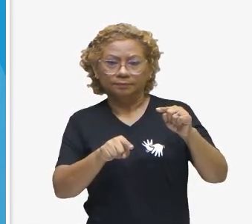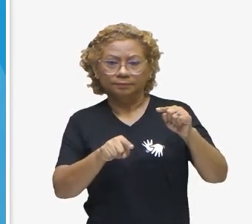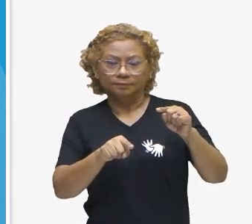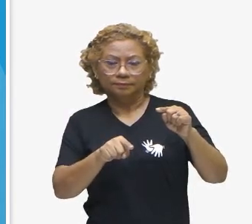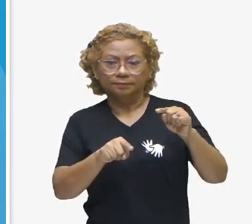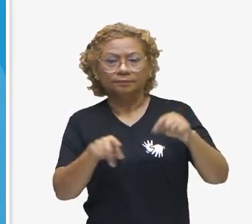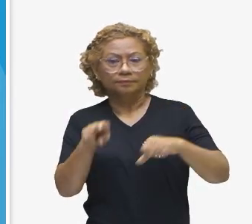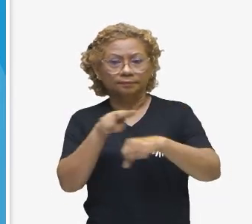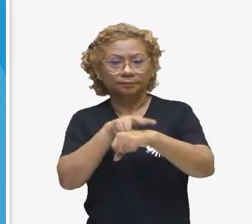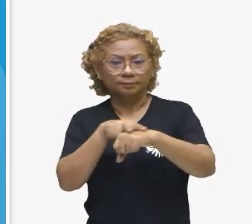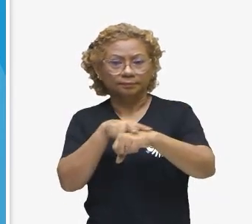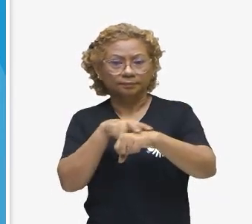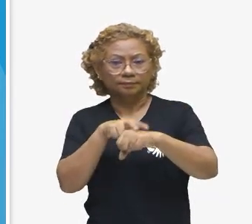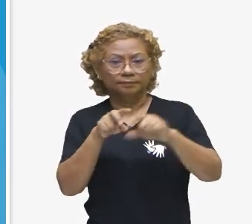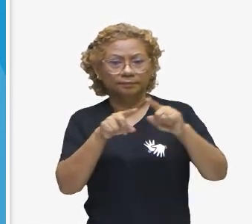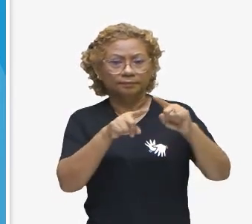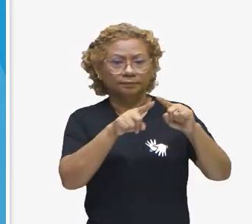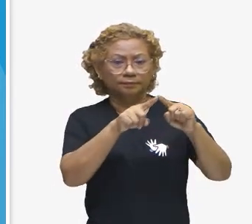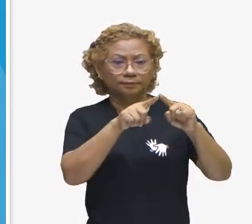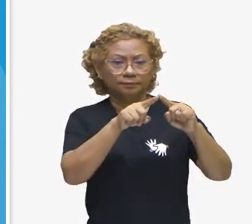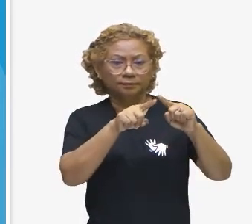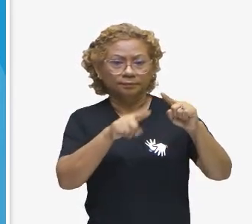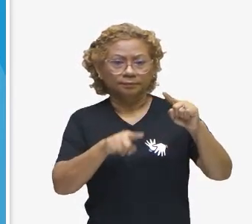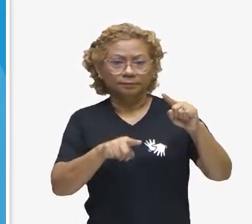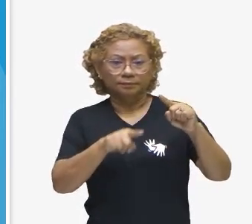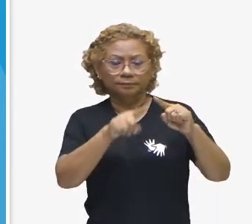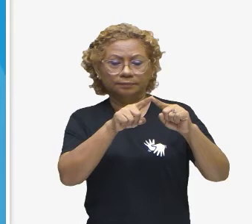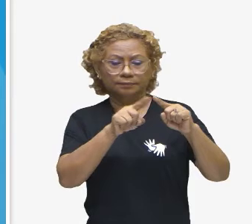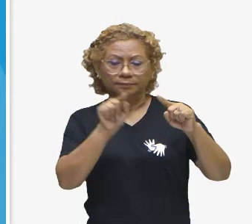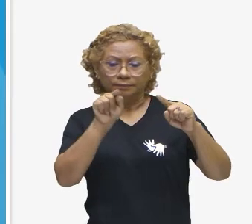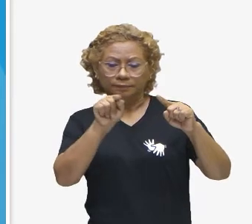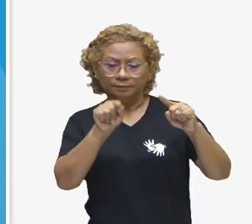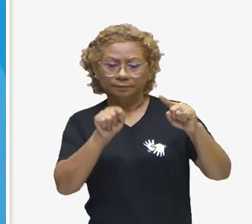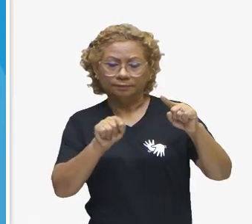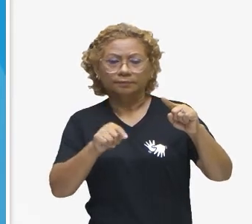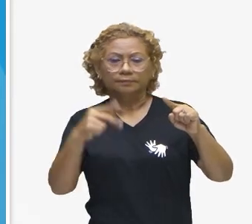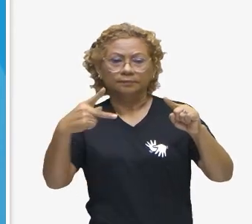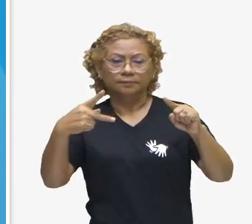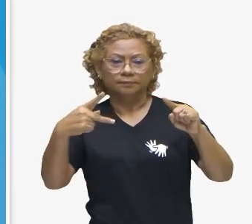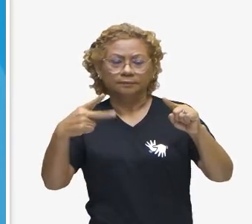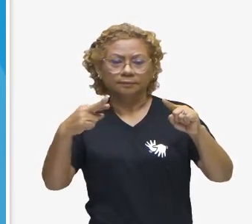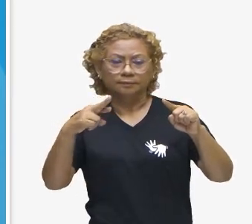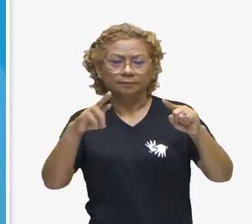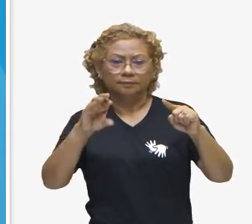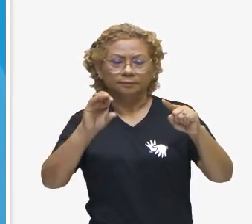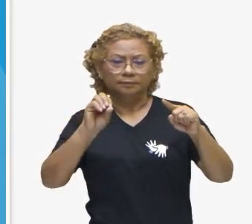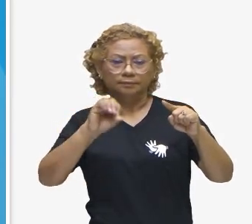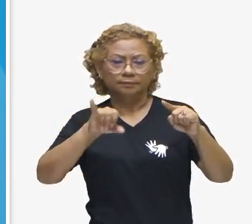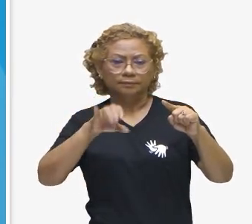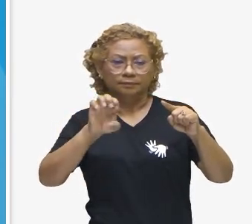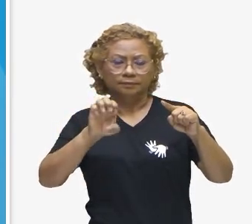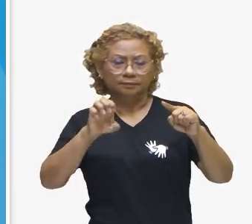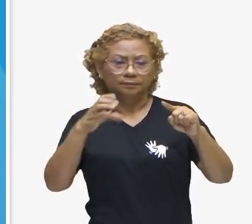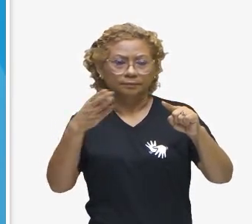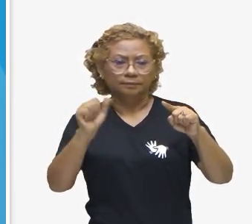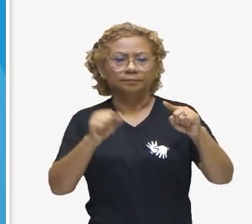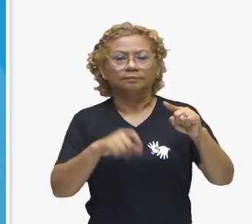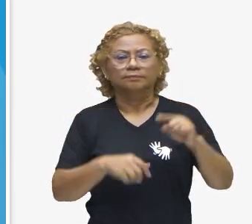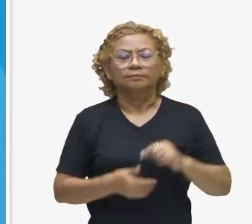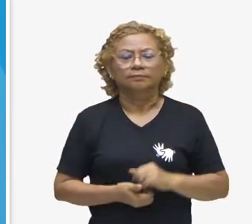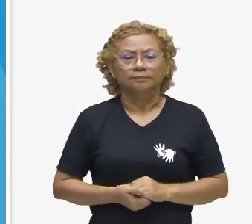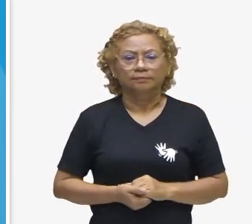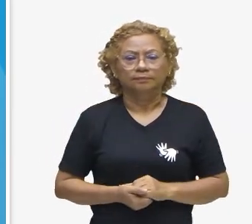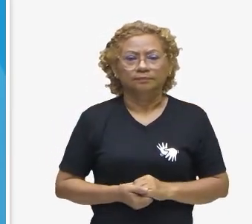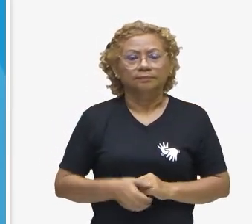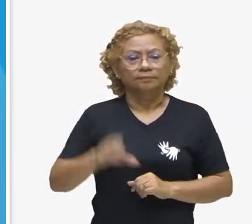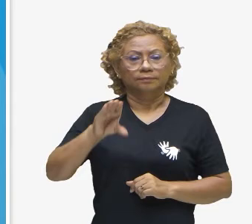eixo horizontal irá variar de 1 positivo a 1 negativo. O cosseno de 0 graus é igual